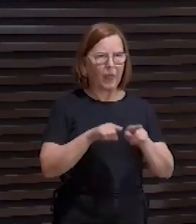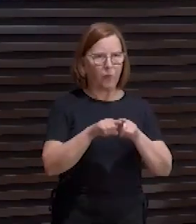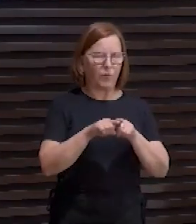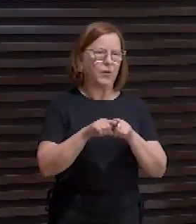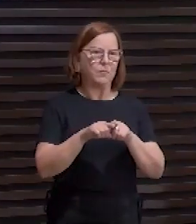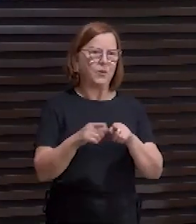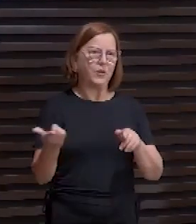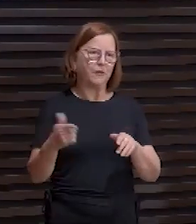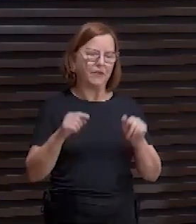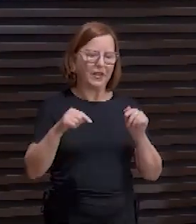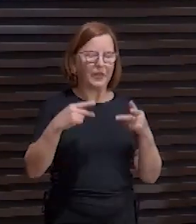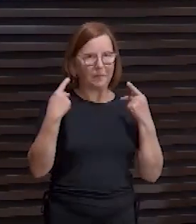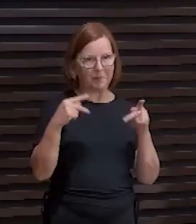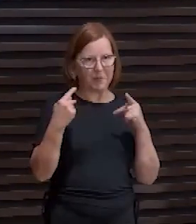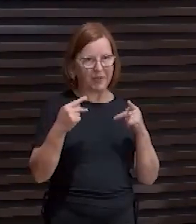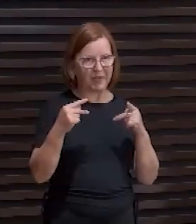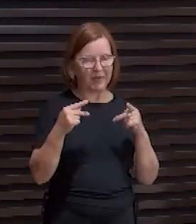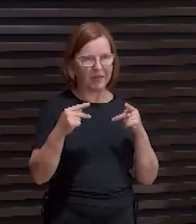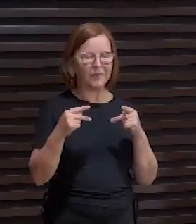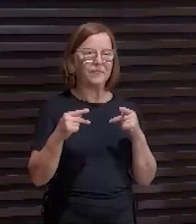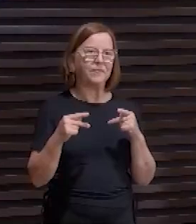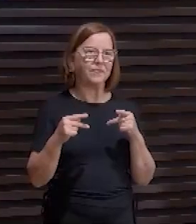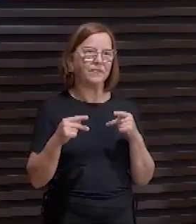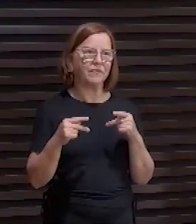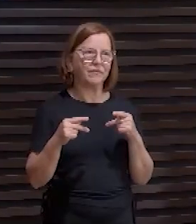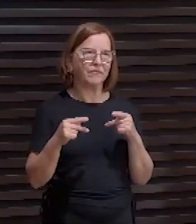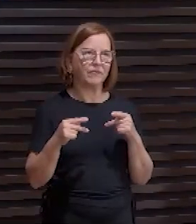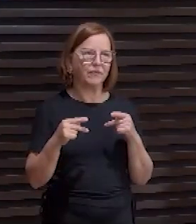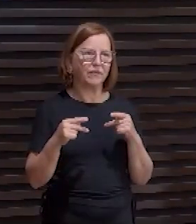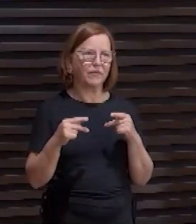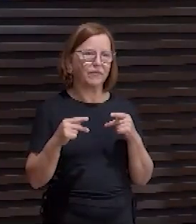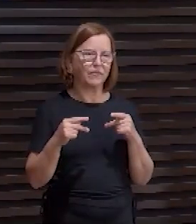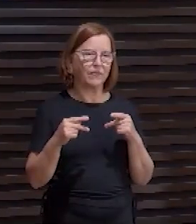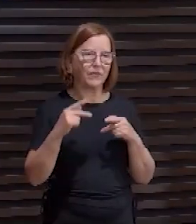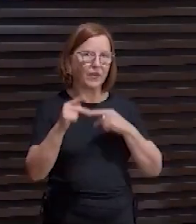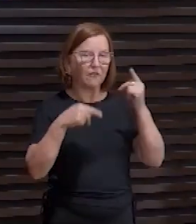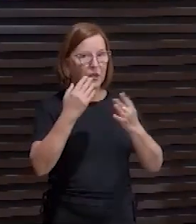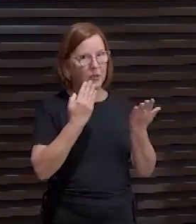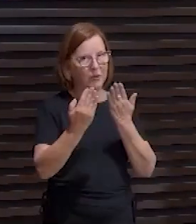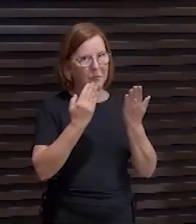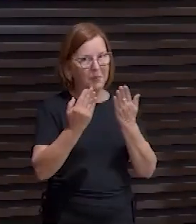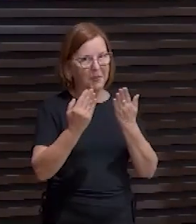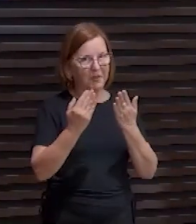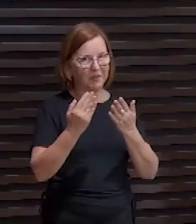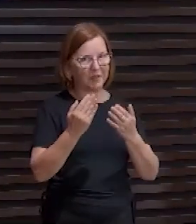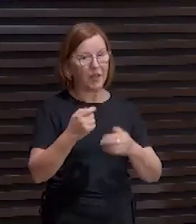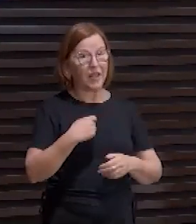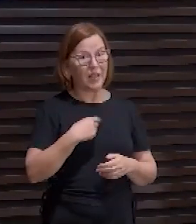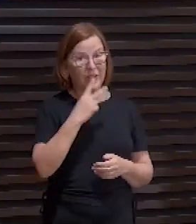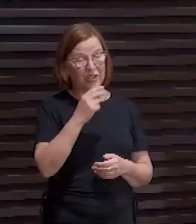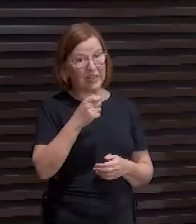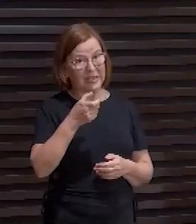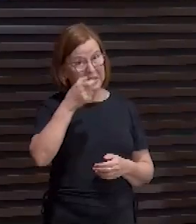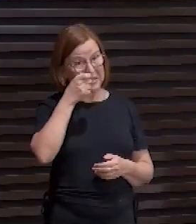Reformada, ele usa uma analogia que eu achei interessante para a gente fazer a nossa análise